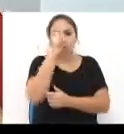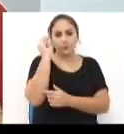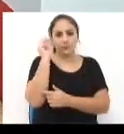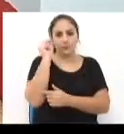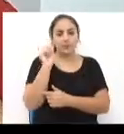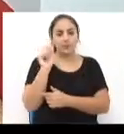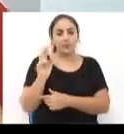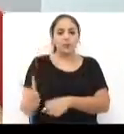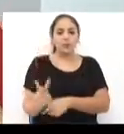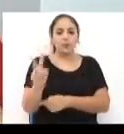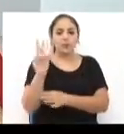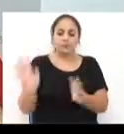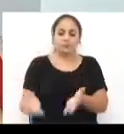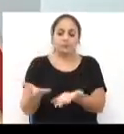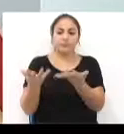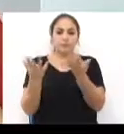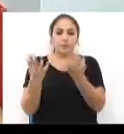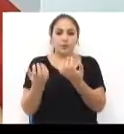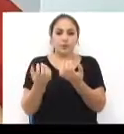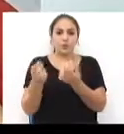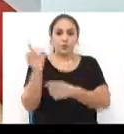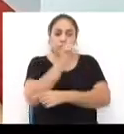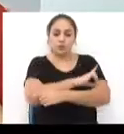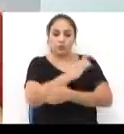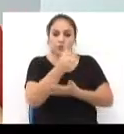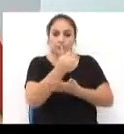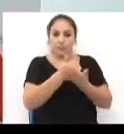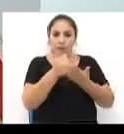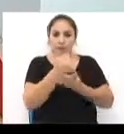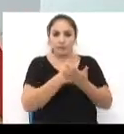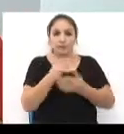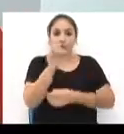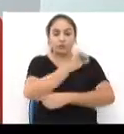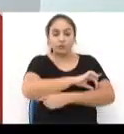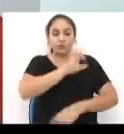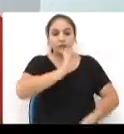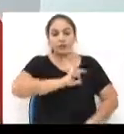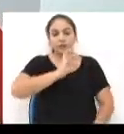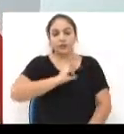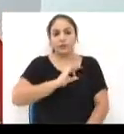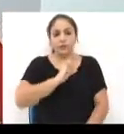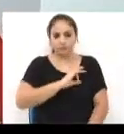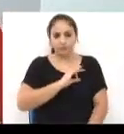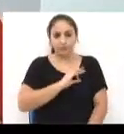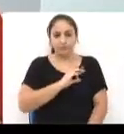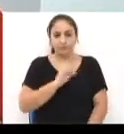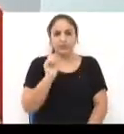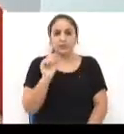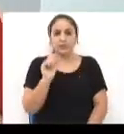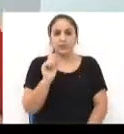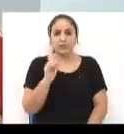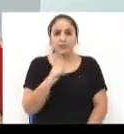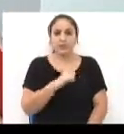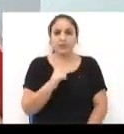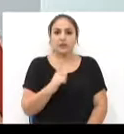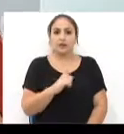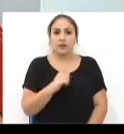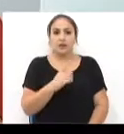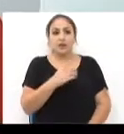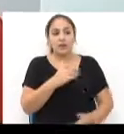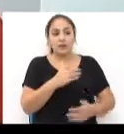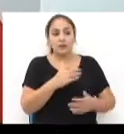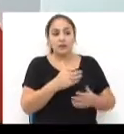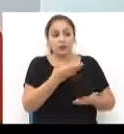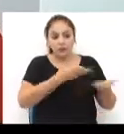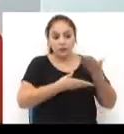Executivo, pela uma valorização de uma database, uma data salarial, uma reposição salarial que fique a contento dos